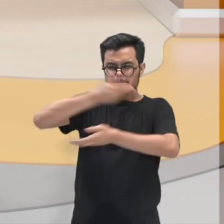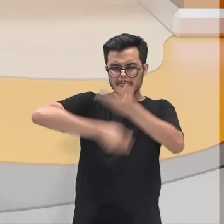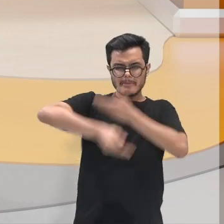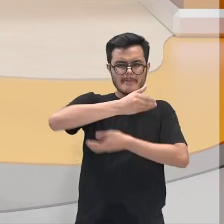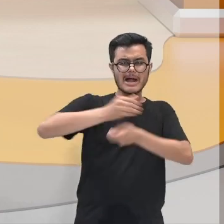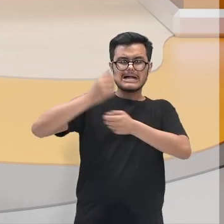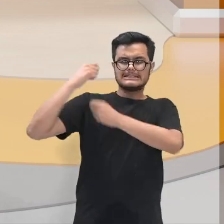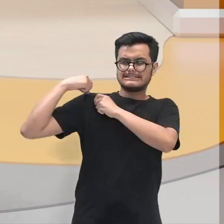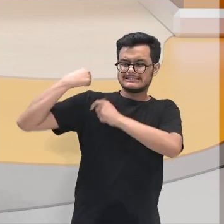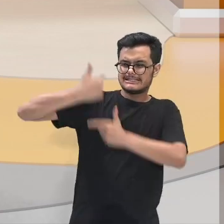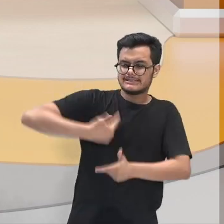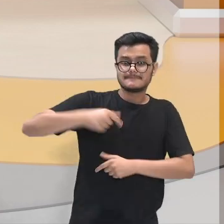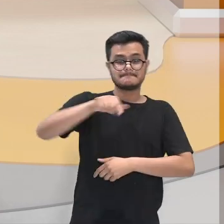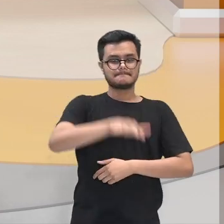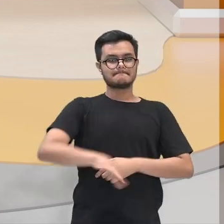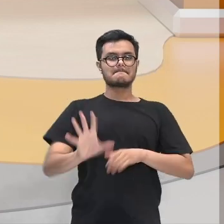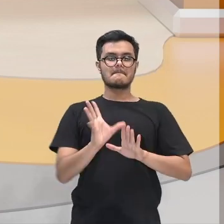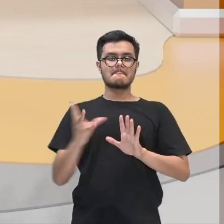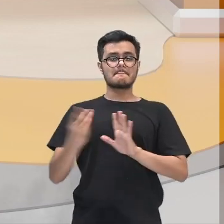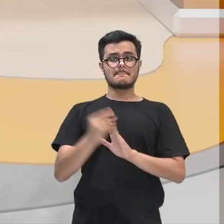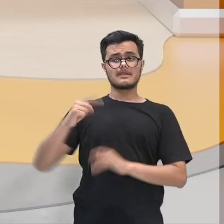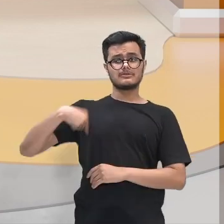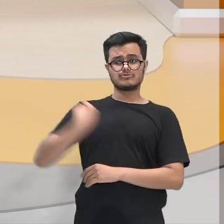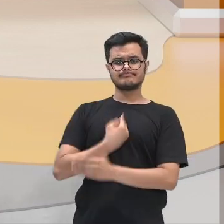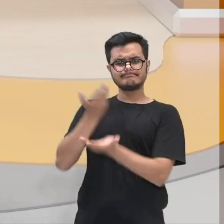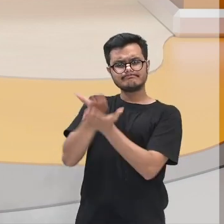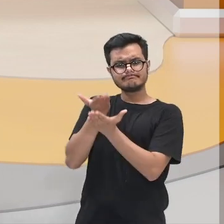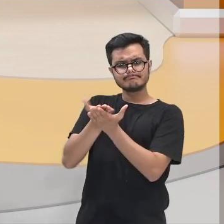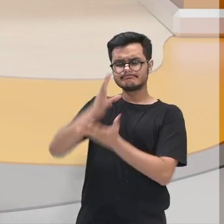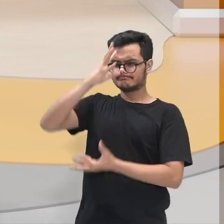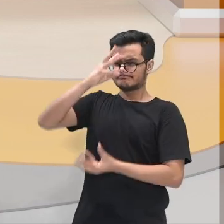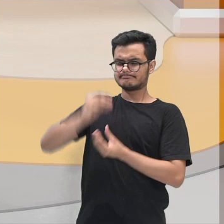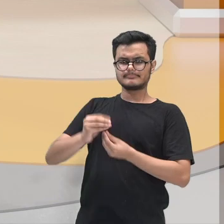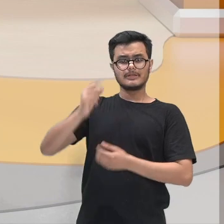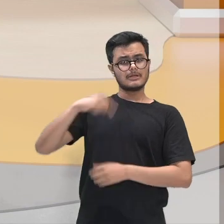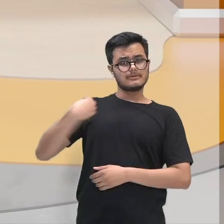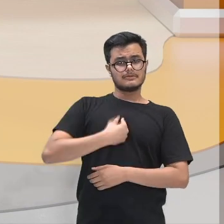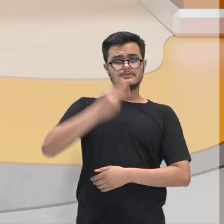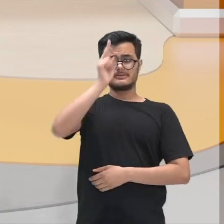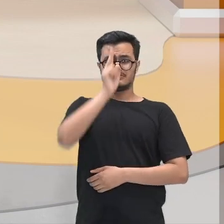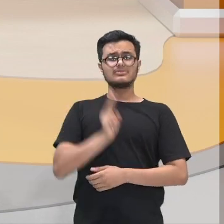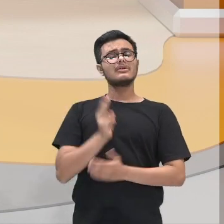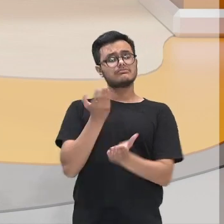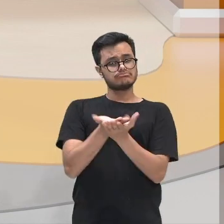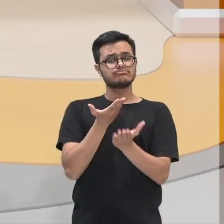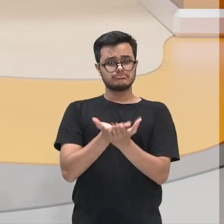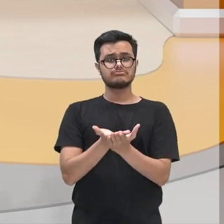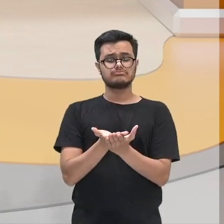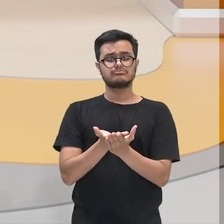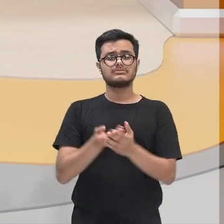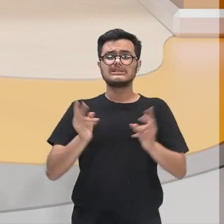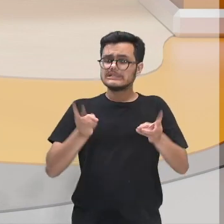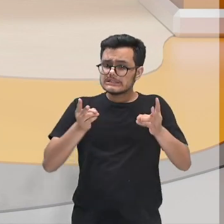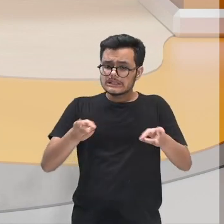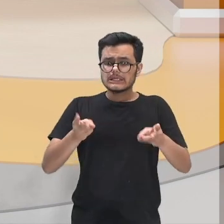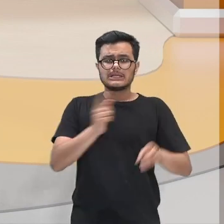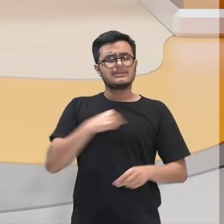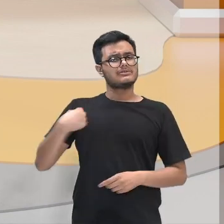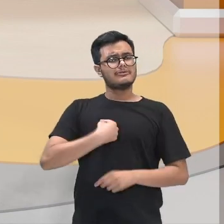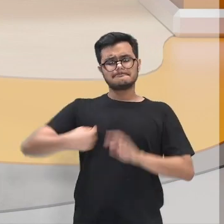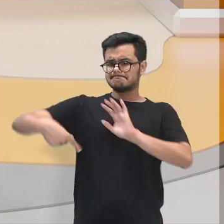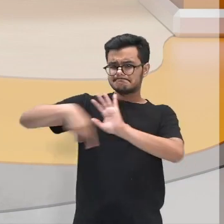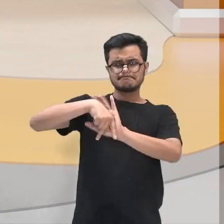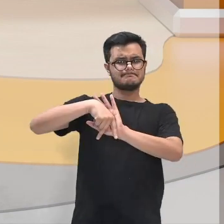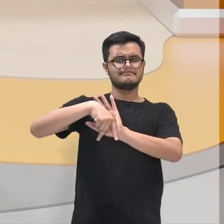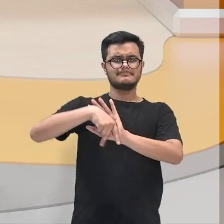tradições dentro da região, para que a gente possa conhecer a nossa história. Conhecer a nossa história nos faz nos sentir parte dela.